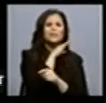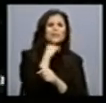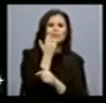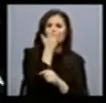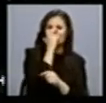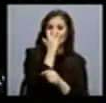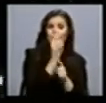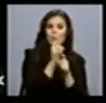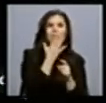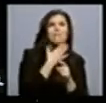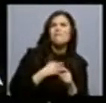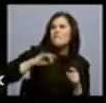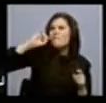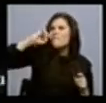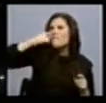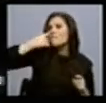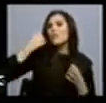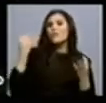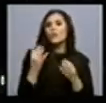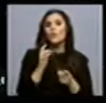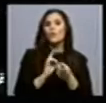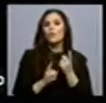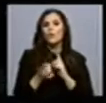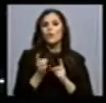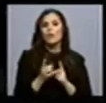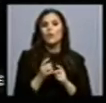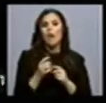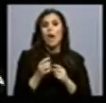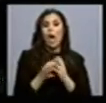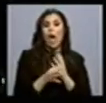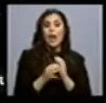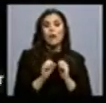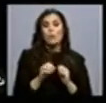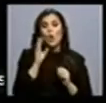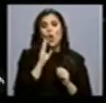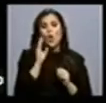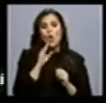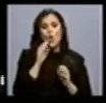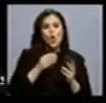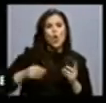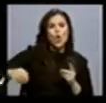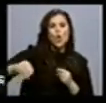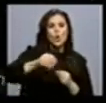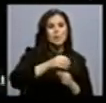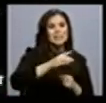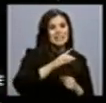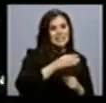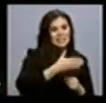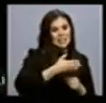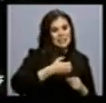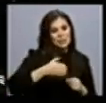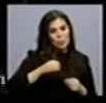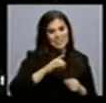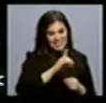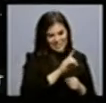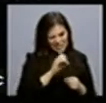fez-nos desconfiar, por exemplo, que haveria um anel de poeira aproximadamente entre 150 e 600 milhões de quilómetros da